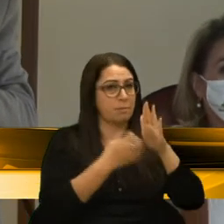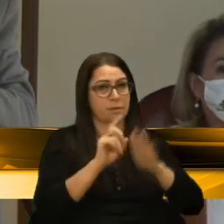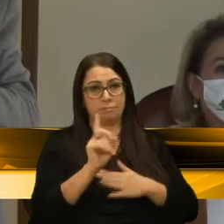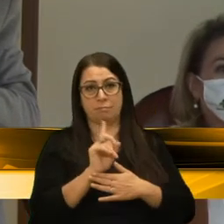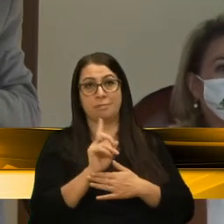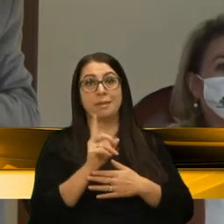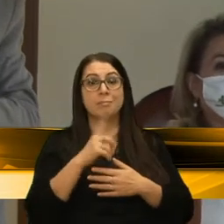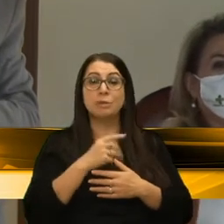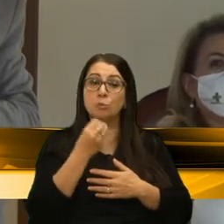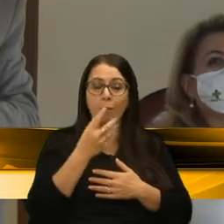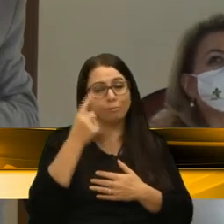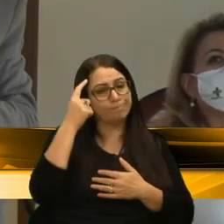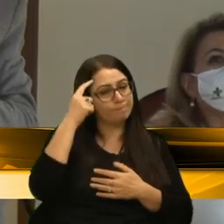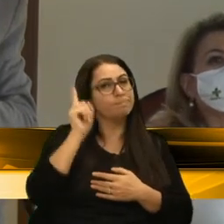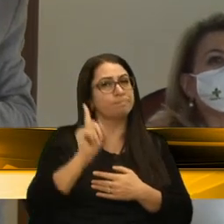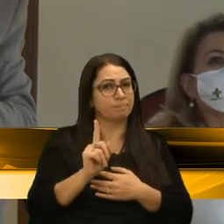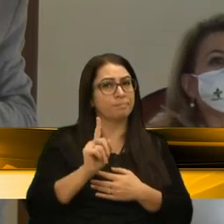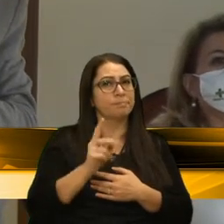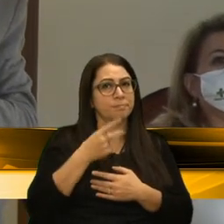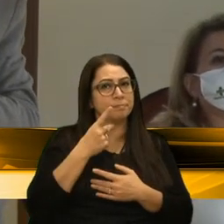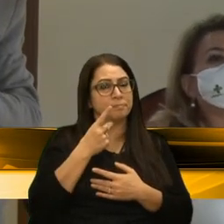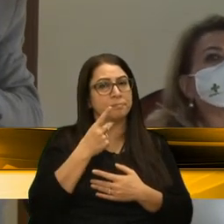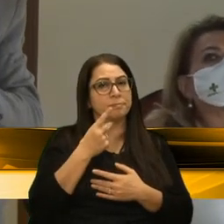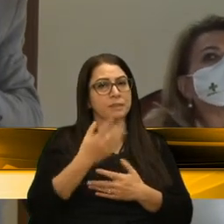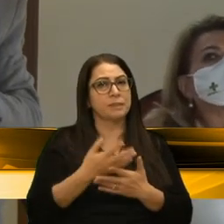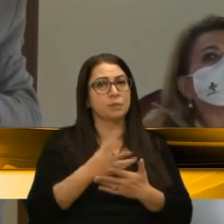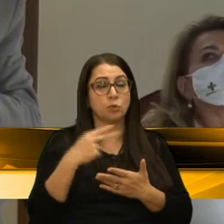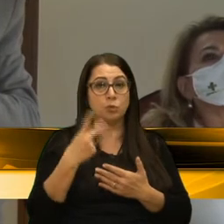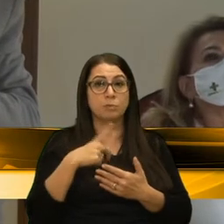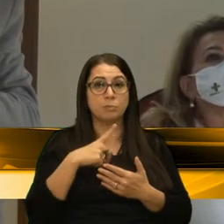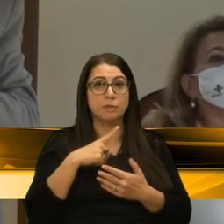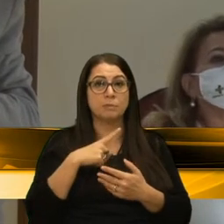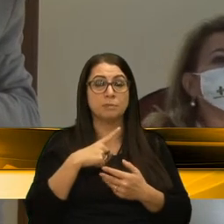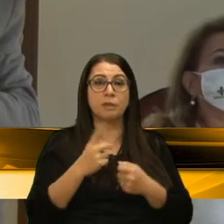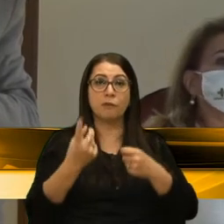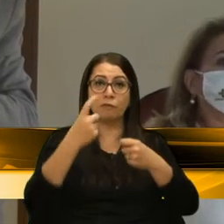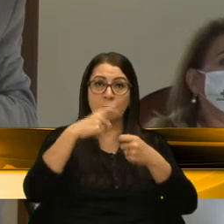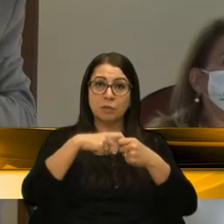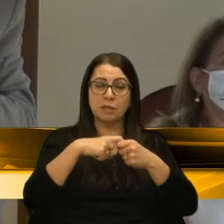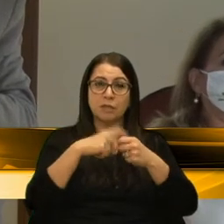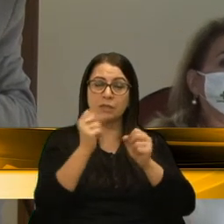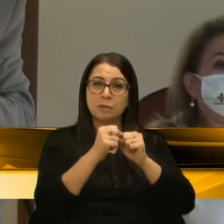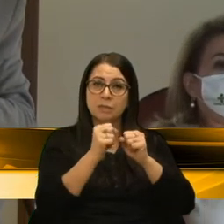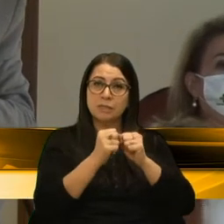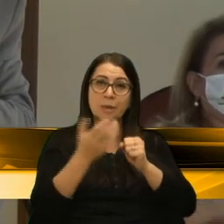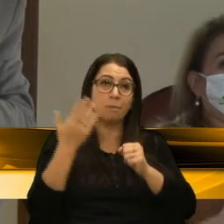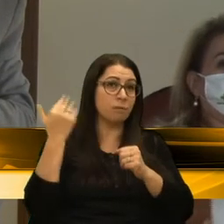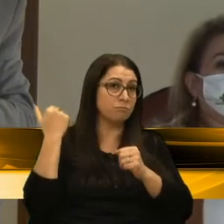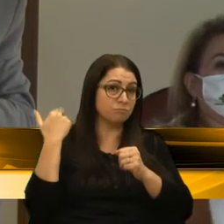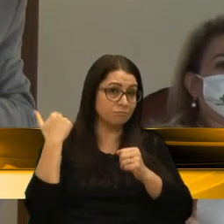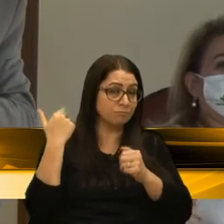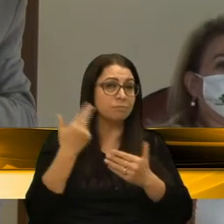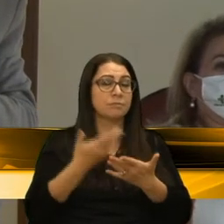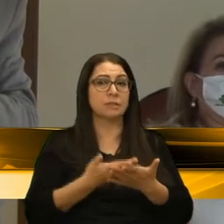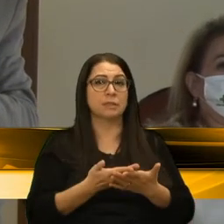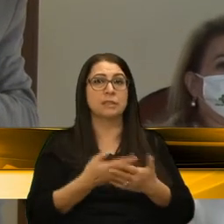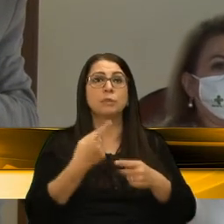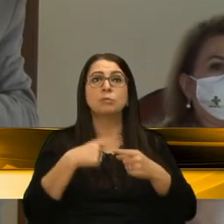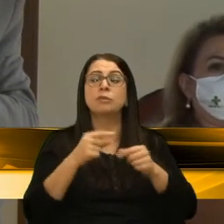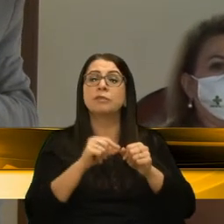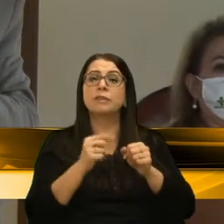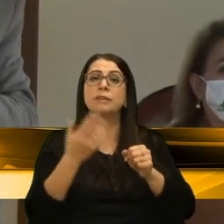Mas o bom senso, ele diz que nós devemos retornar ao sistema antigo. O que se